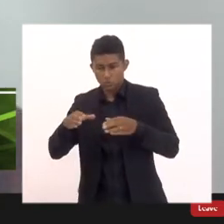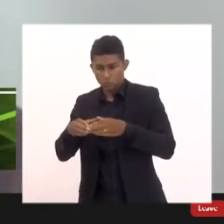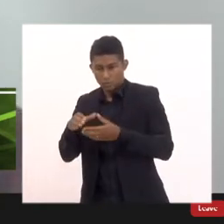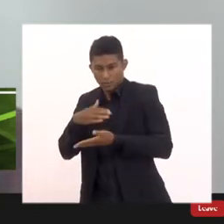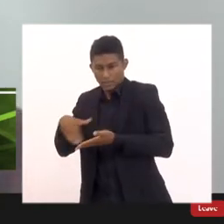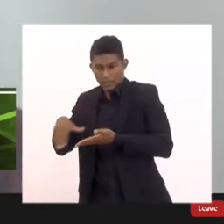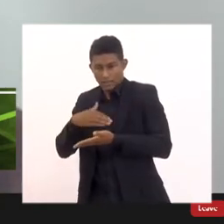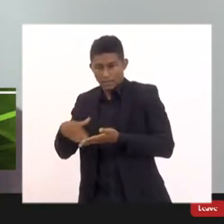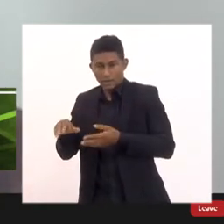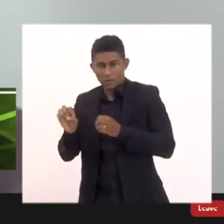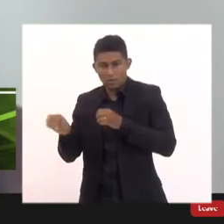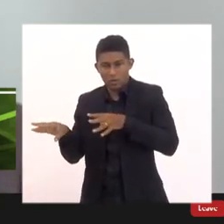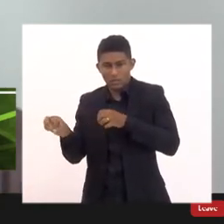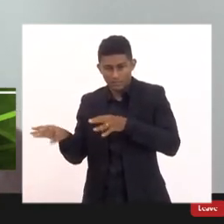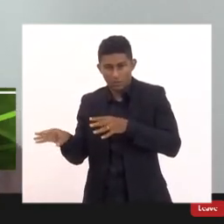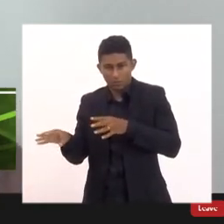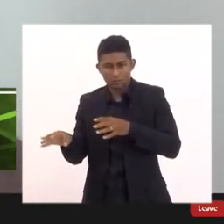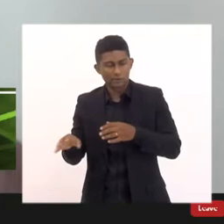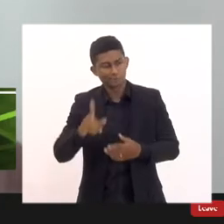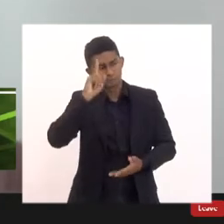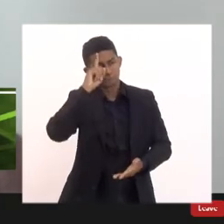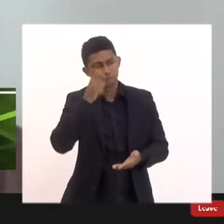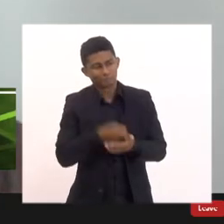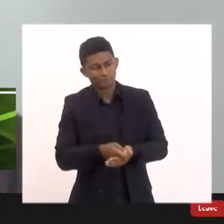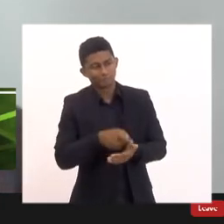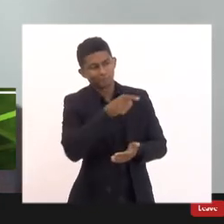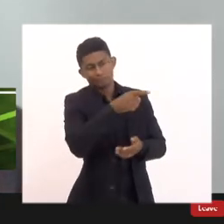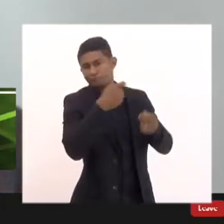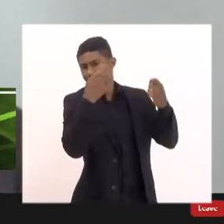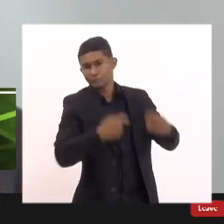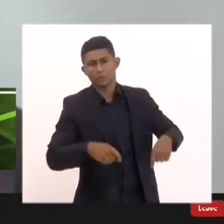E a gente gostaria de saber da Secretaria de Educação